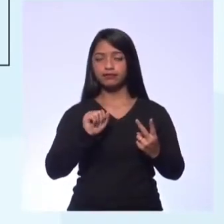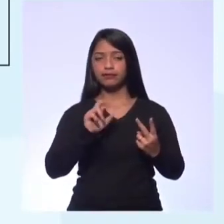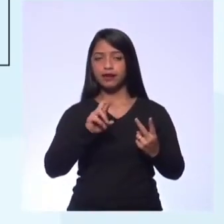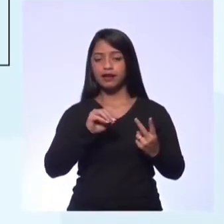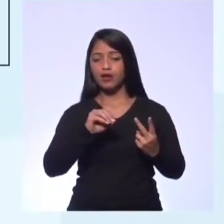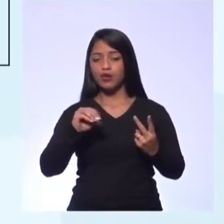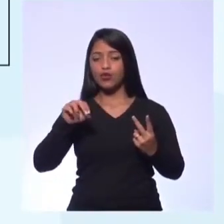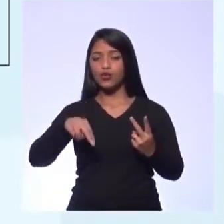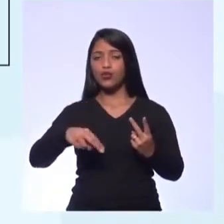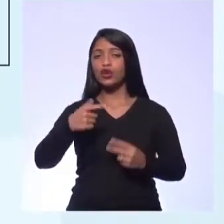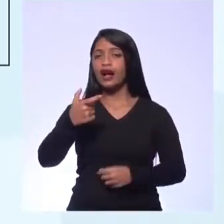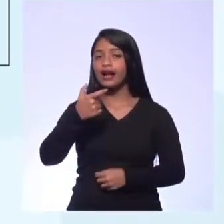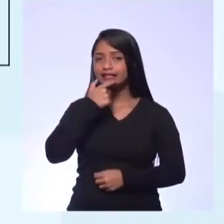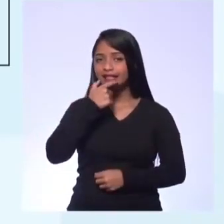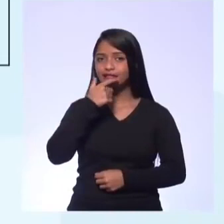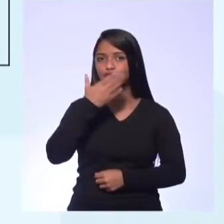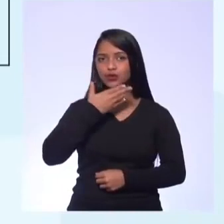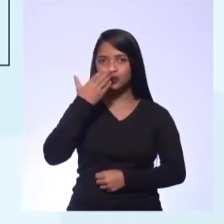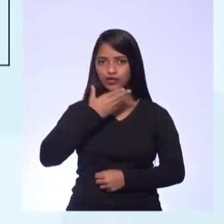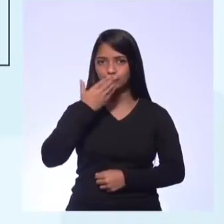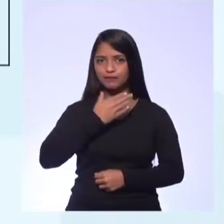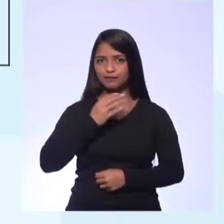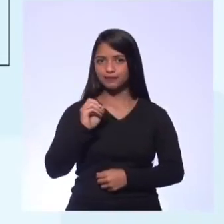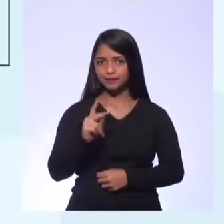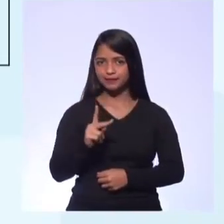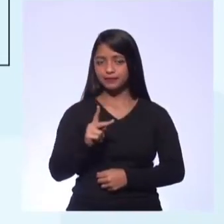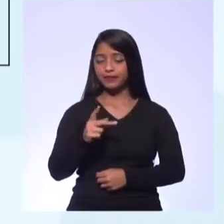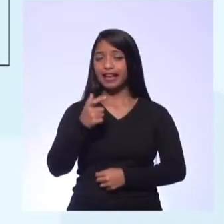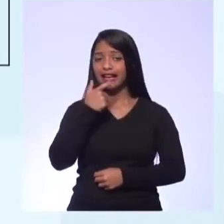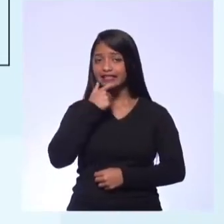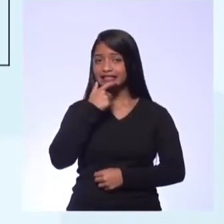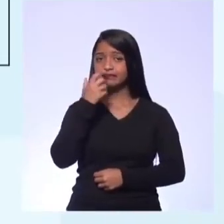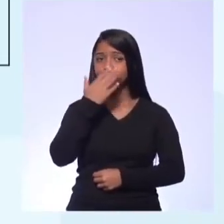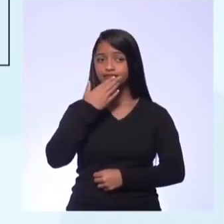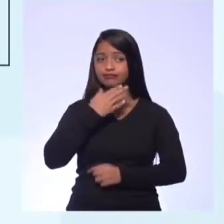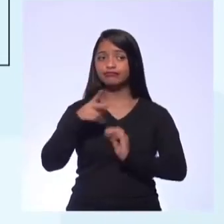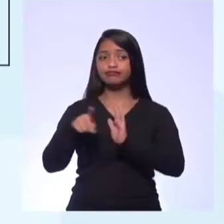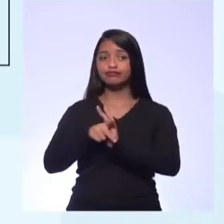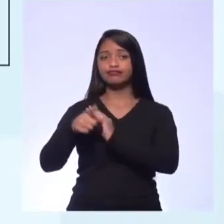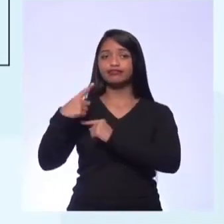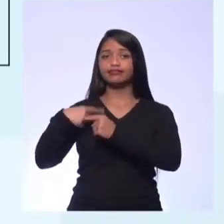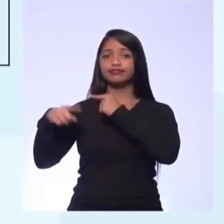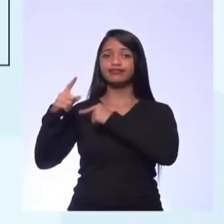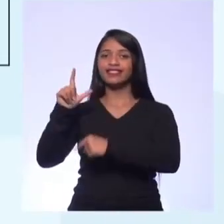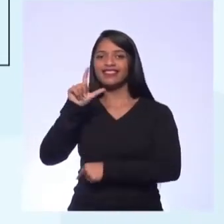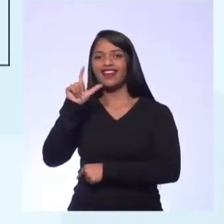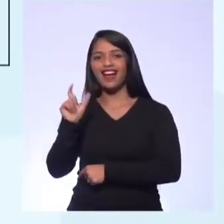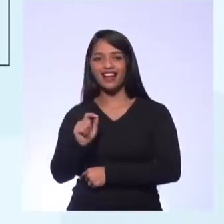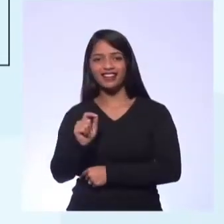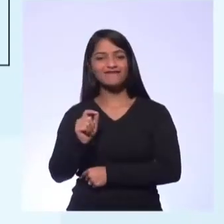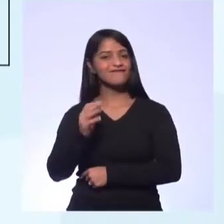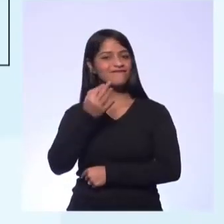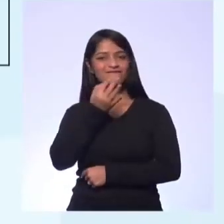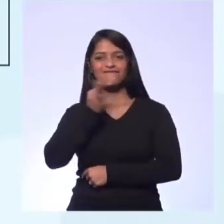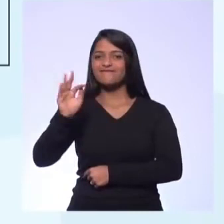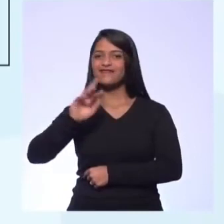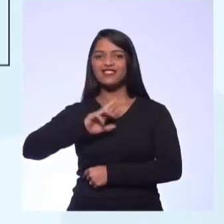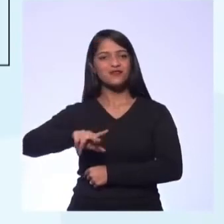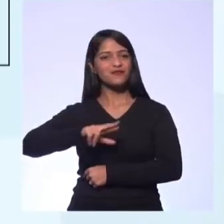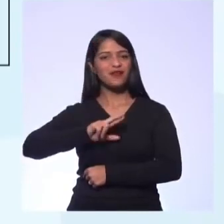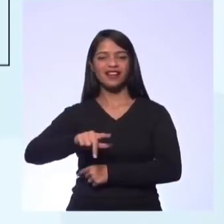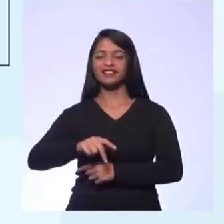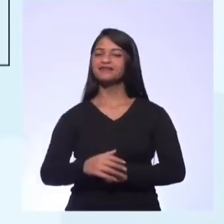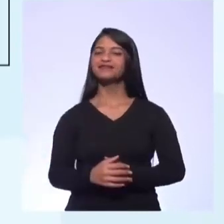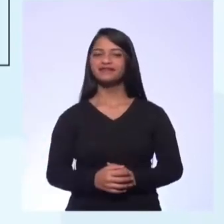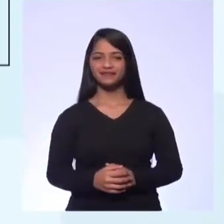aquele docinho. Está. Tá, e o docinho, ele é italiano, olha só, é? não é francês. Só que o